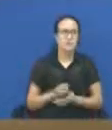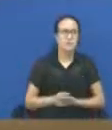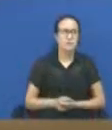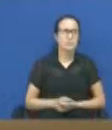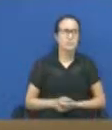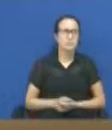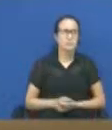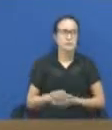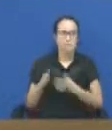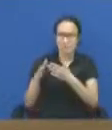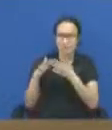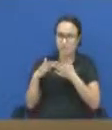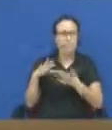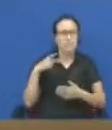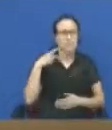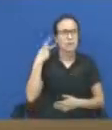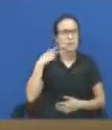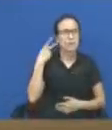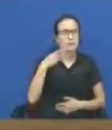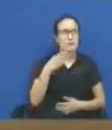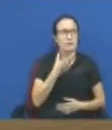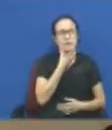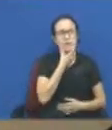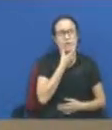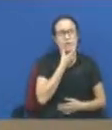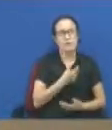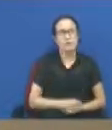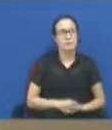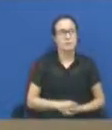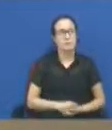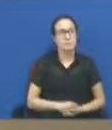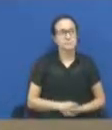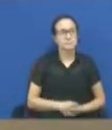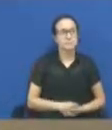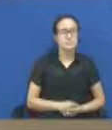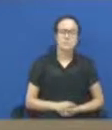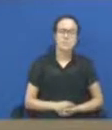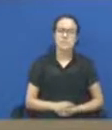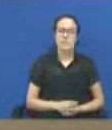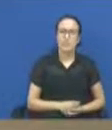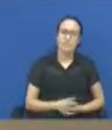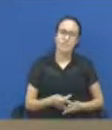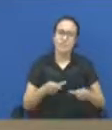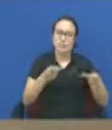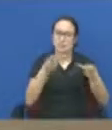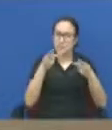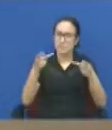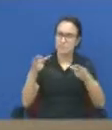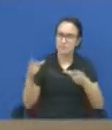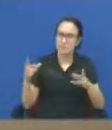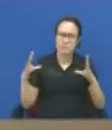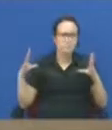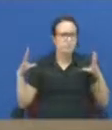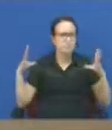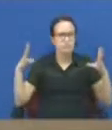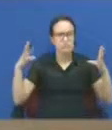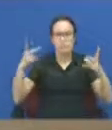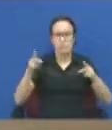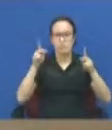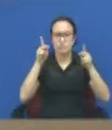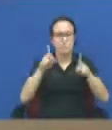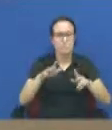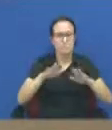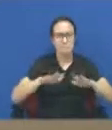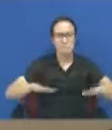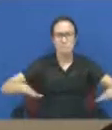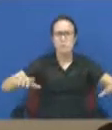ordem. Pela ordem, vereadora Érica, na sequência, o vereador Wilson. Eu gostaria de convidar a todos, a população que está em